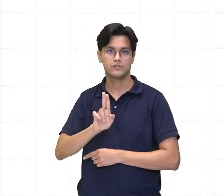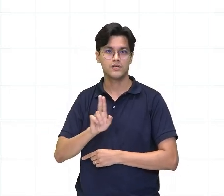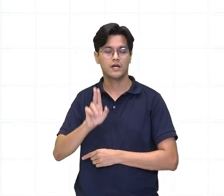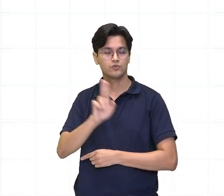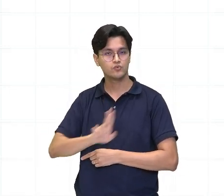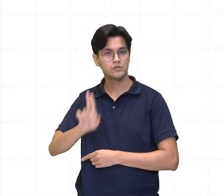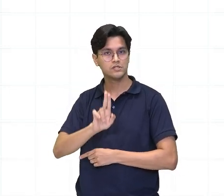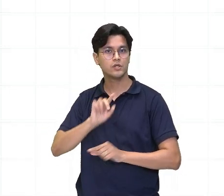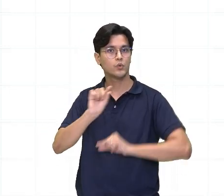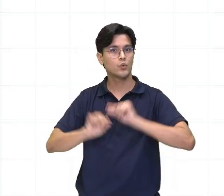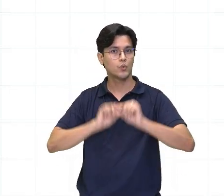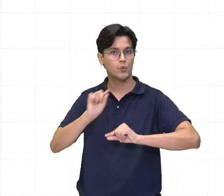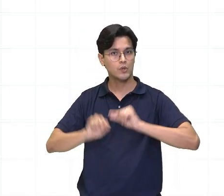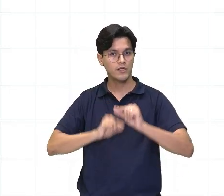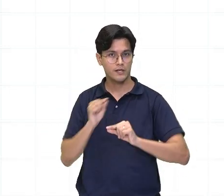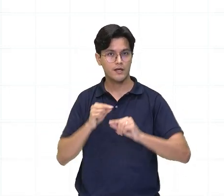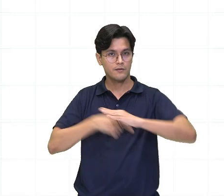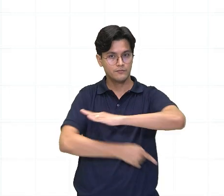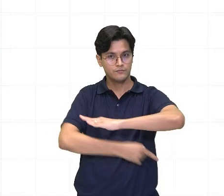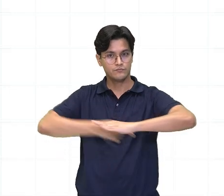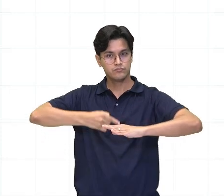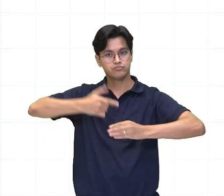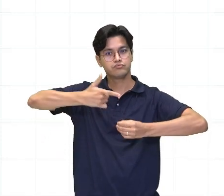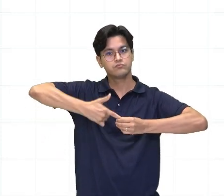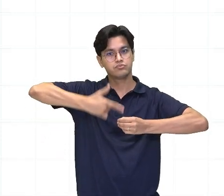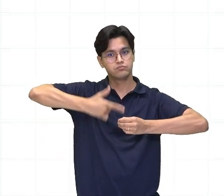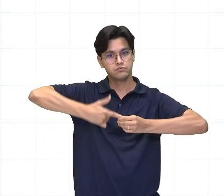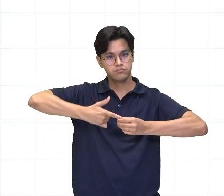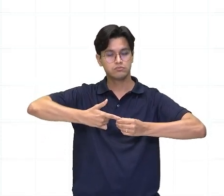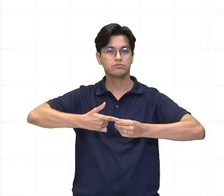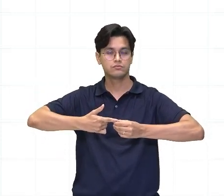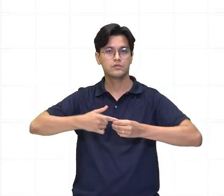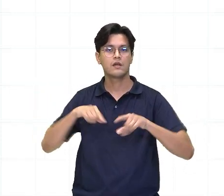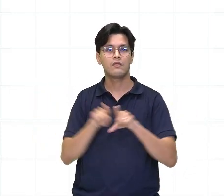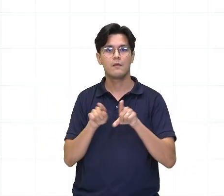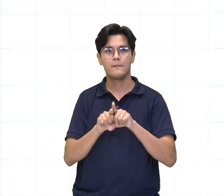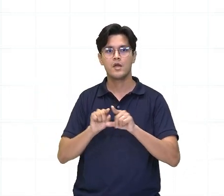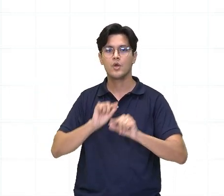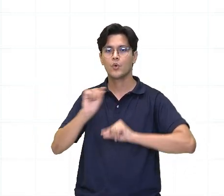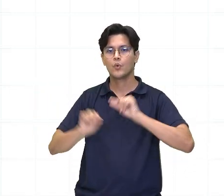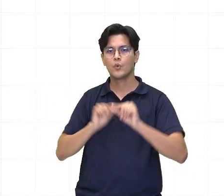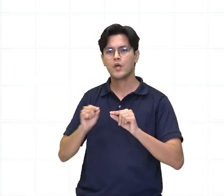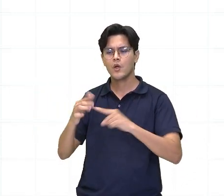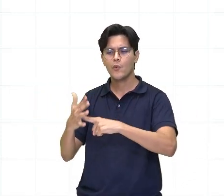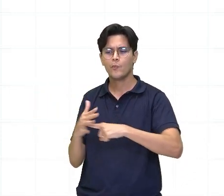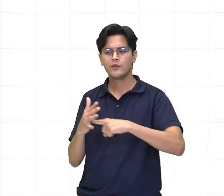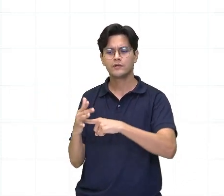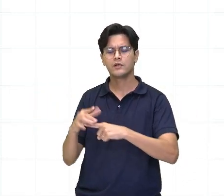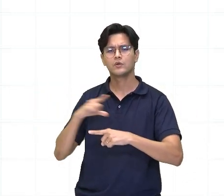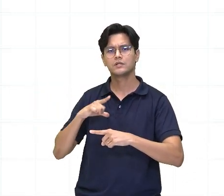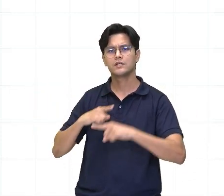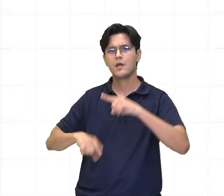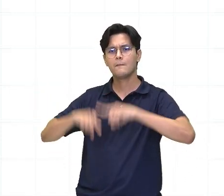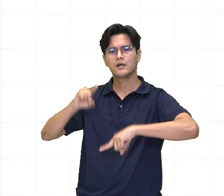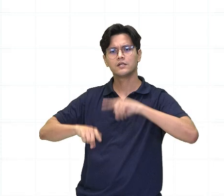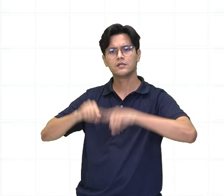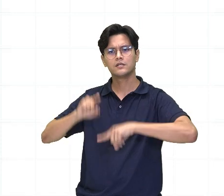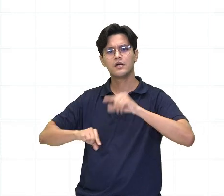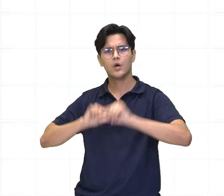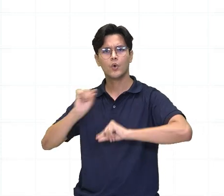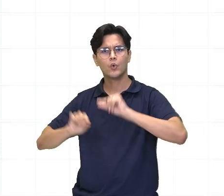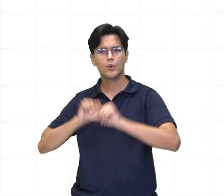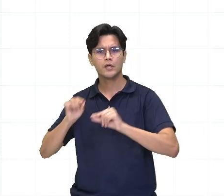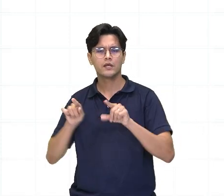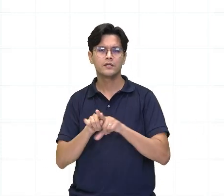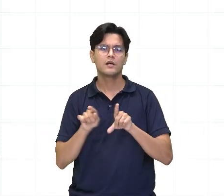está presente na escolha do material que ele é feito, né, no motor, nos combustíveis.